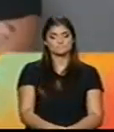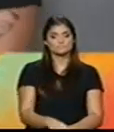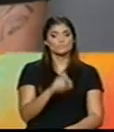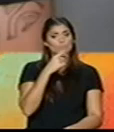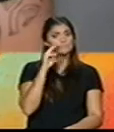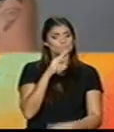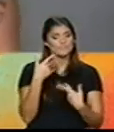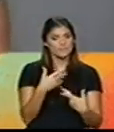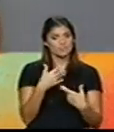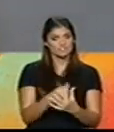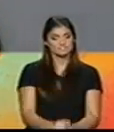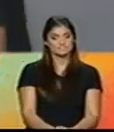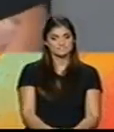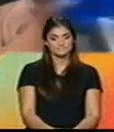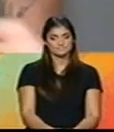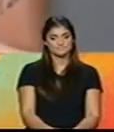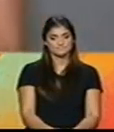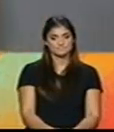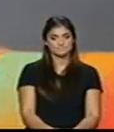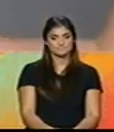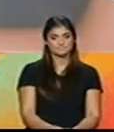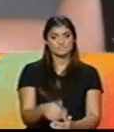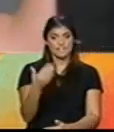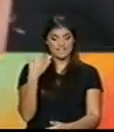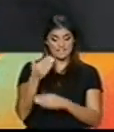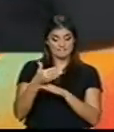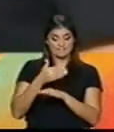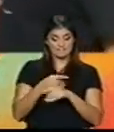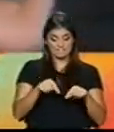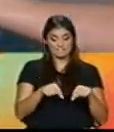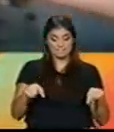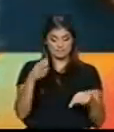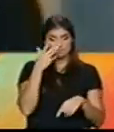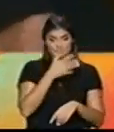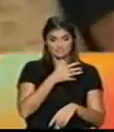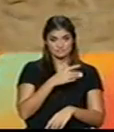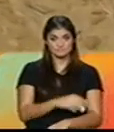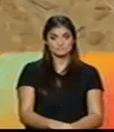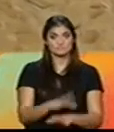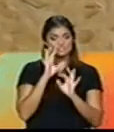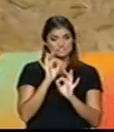ver então? Vamos começar aqui atrás da linha preta. Ok. Vamos dar um passo.